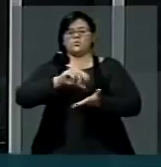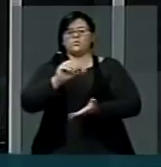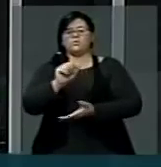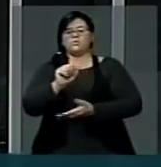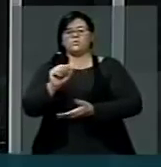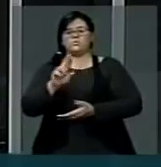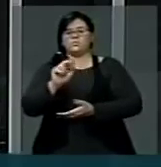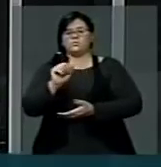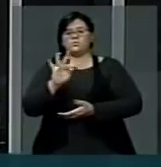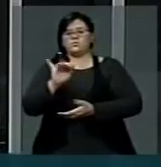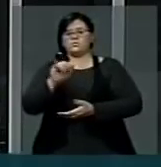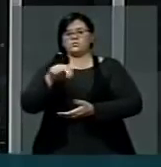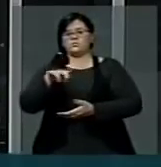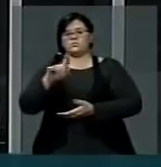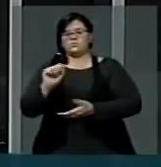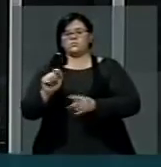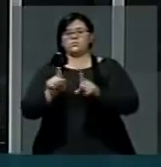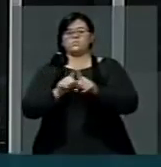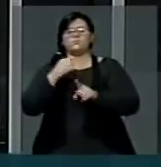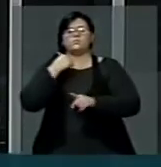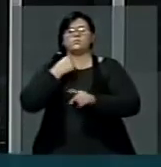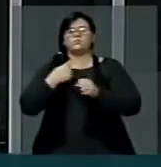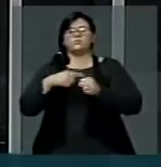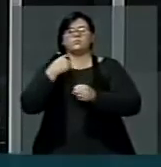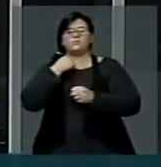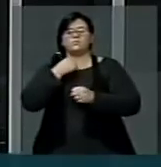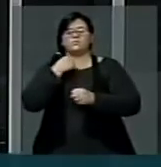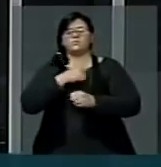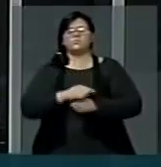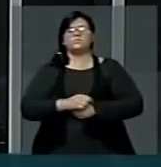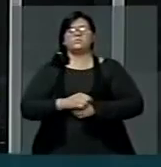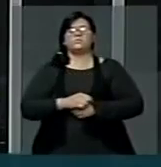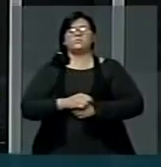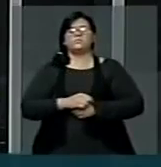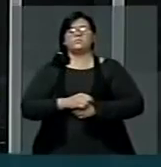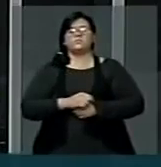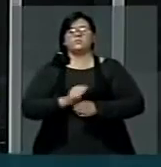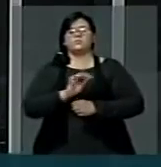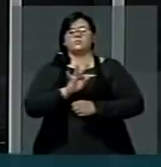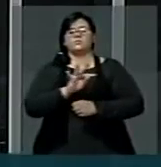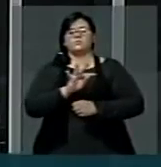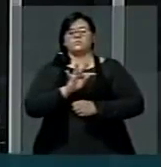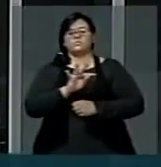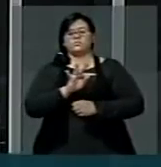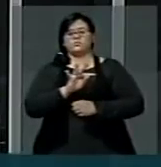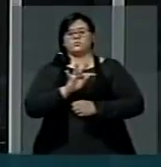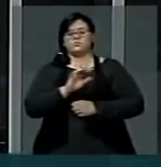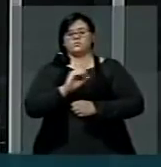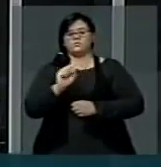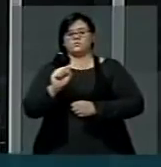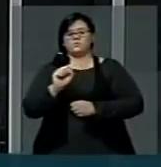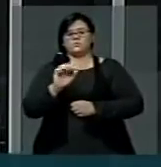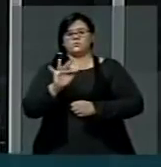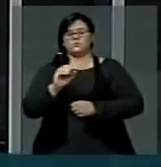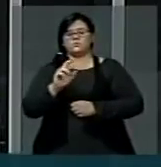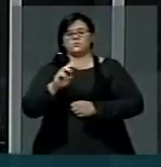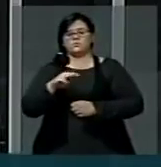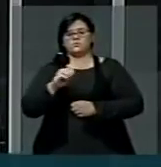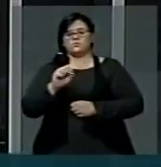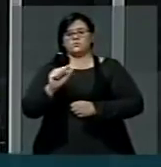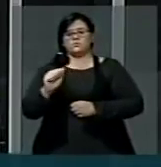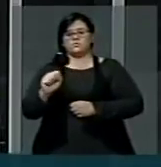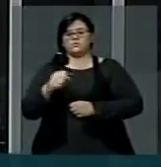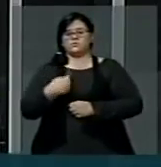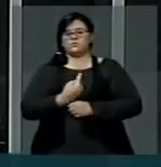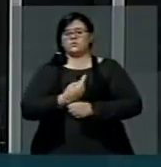em Governador Valadares, em João Molevade, em Águas Formosas. Enfim, nós temos feito do